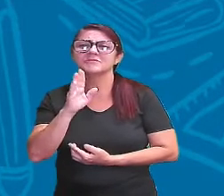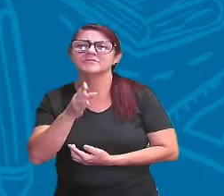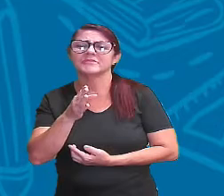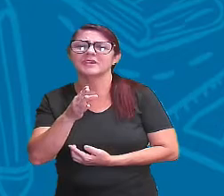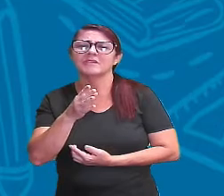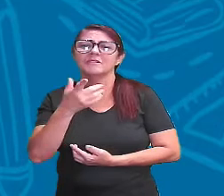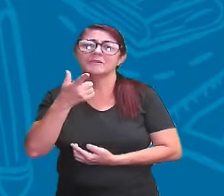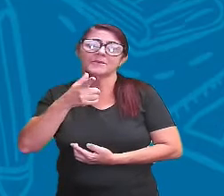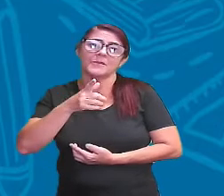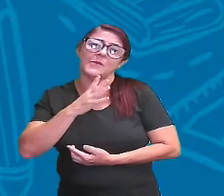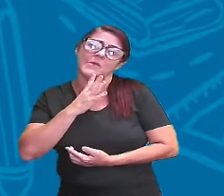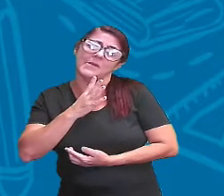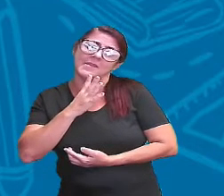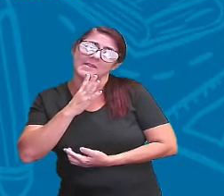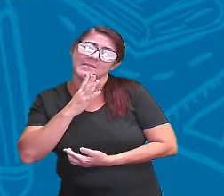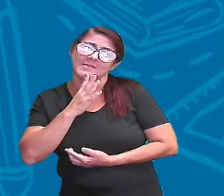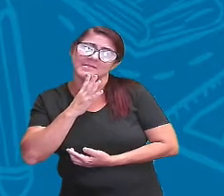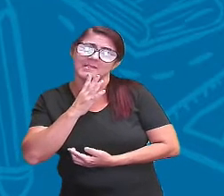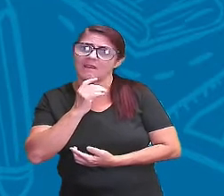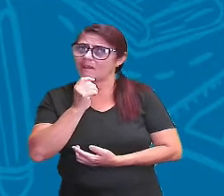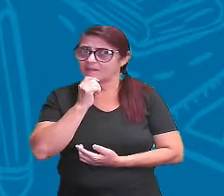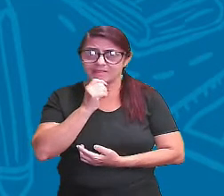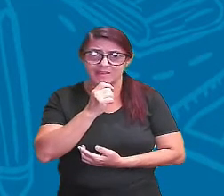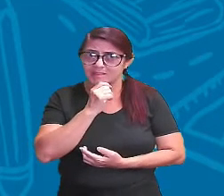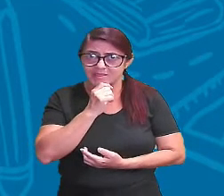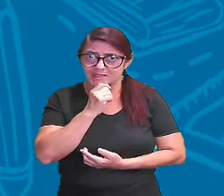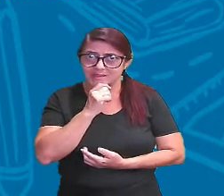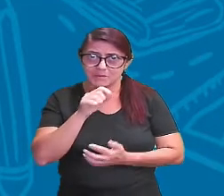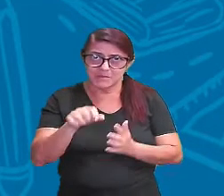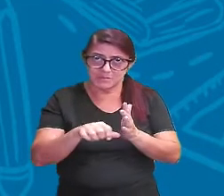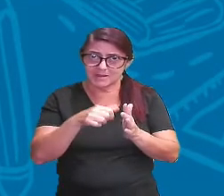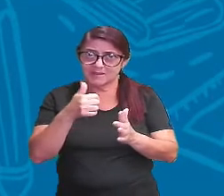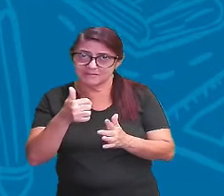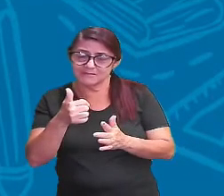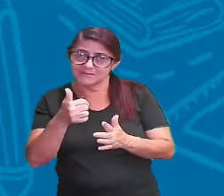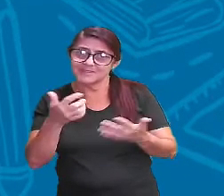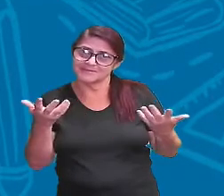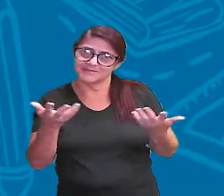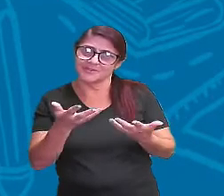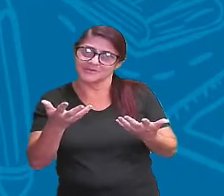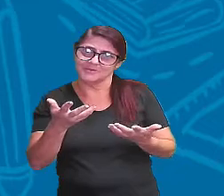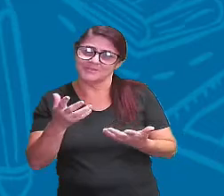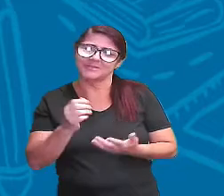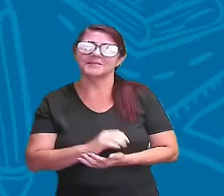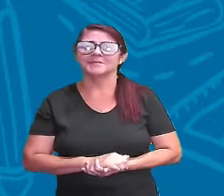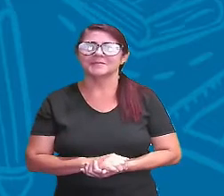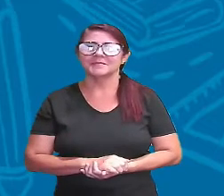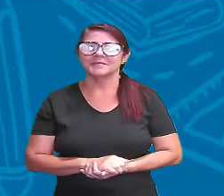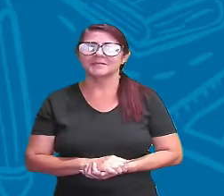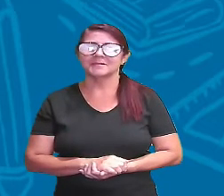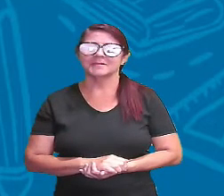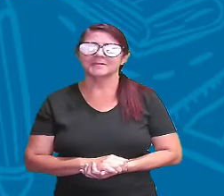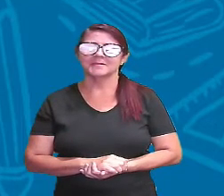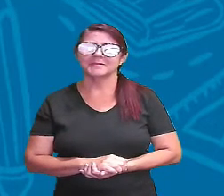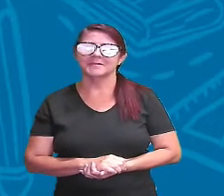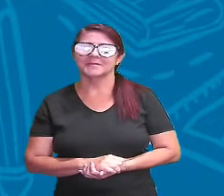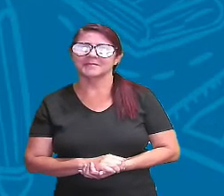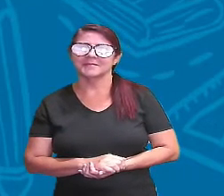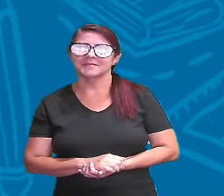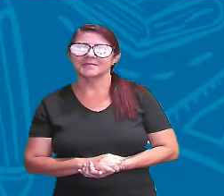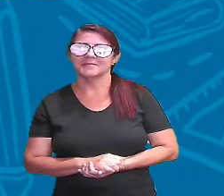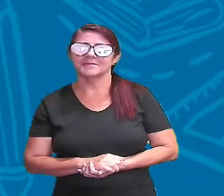vai ver novamente. E quem nunca ouviu, vai ouvir hoje essa história, tá? Então, vem comigo,